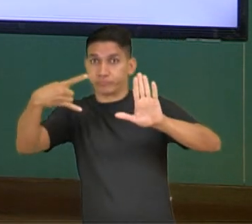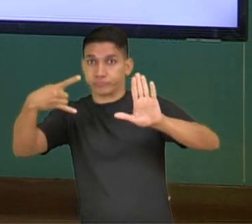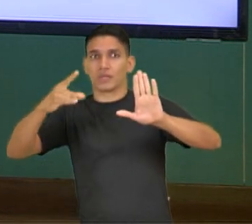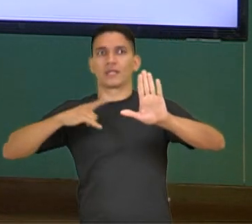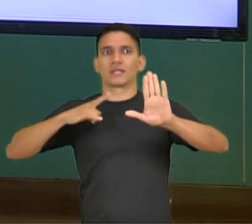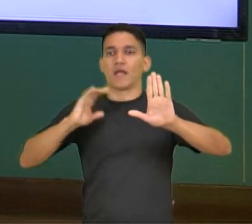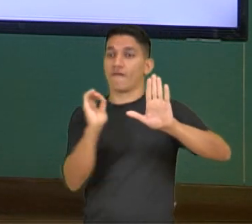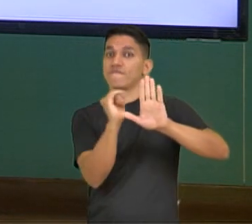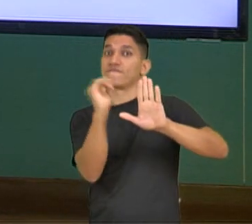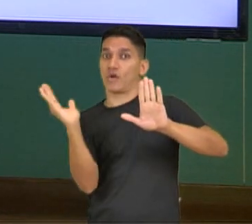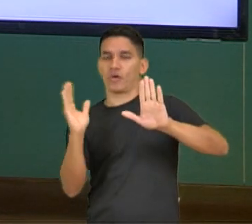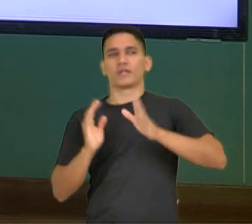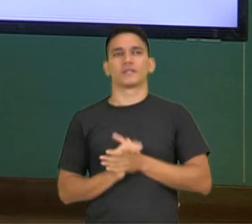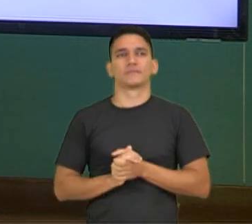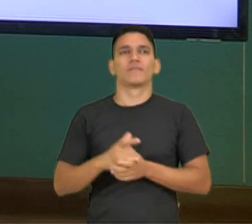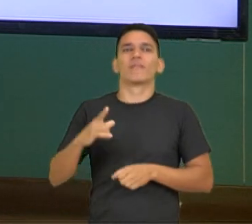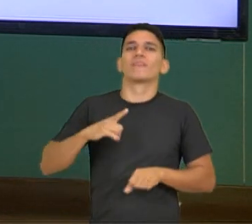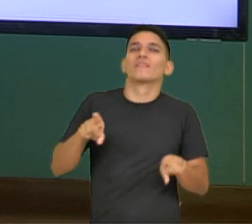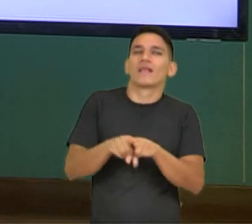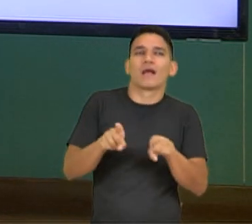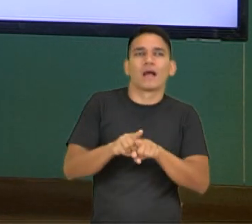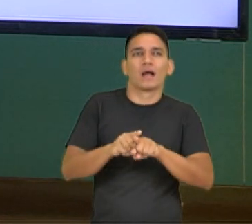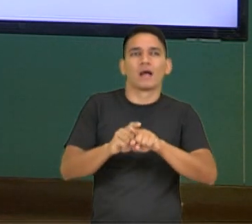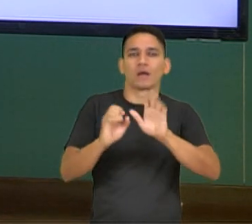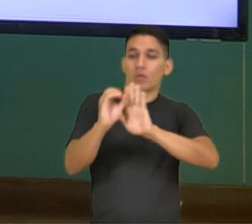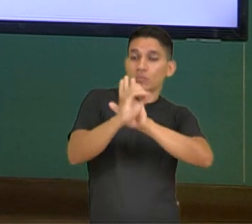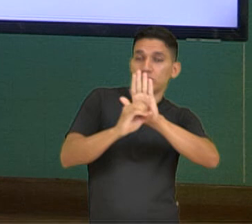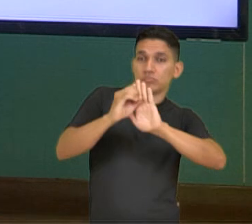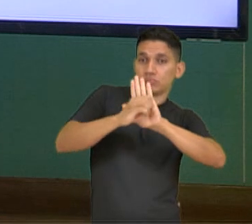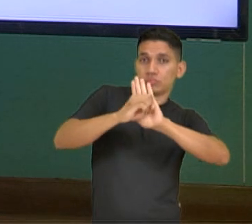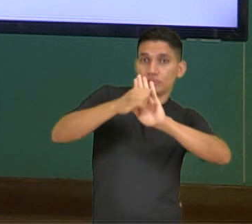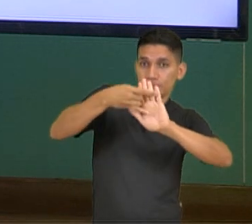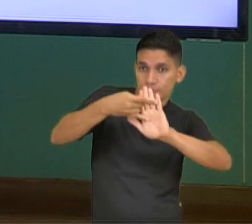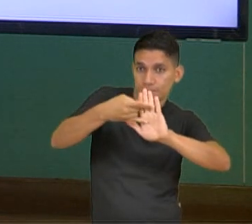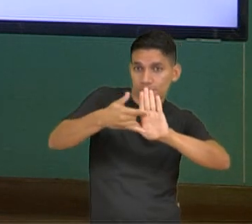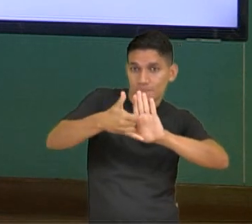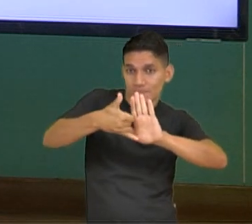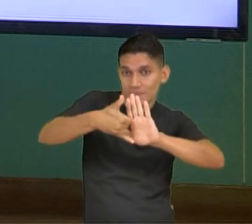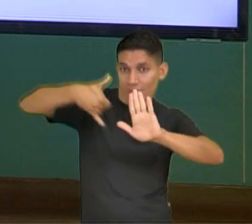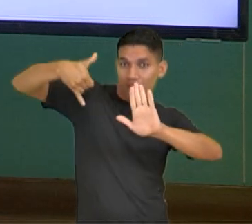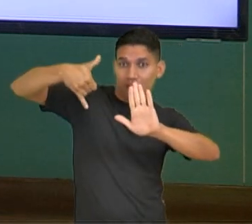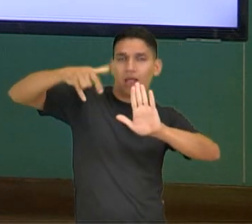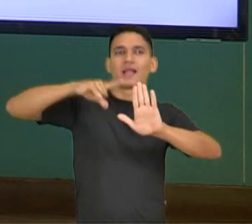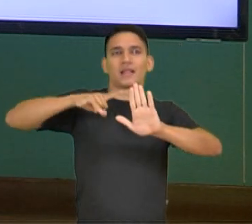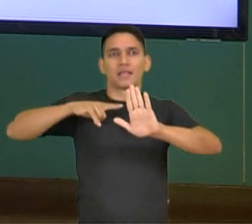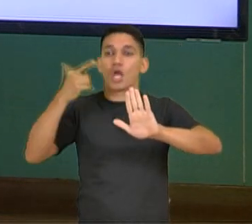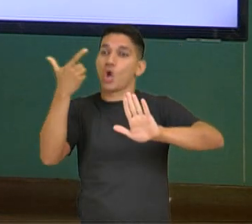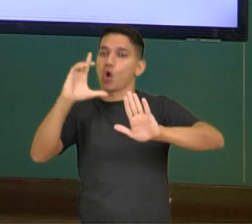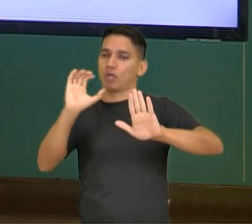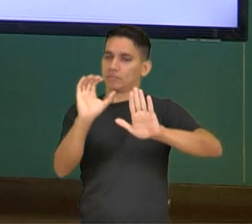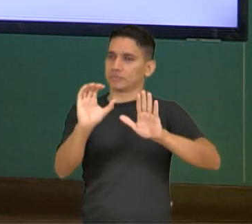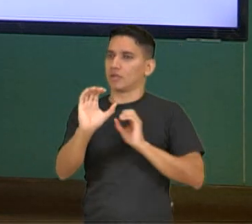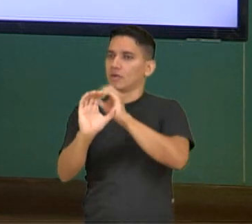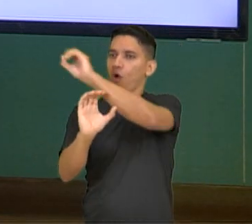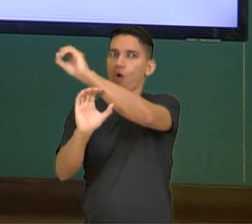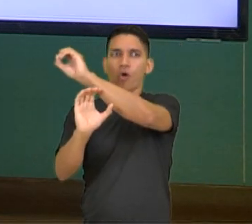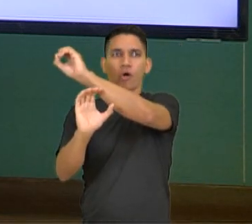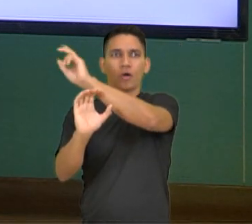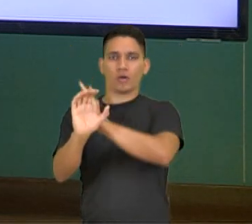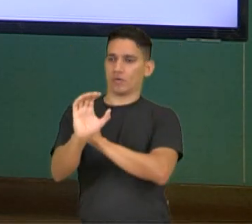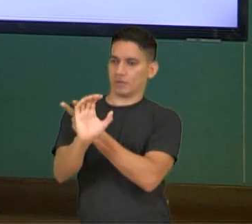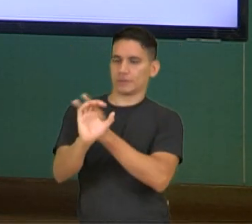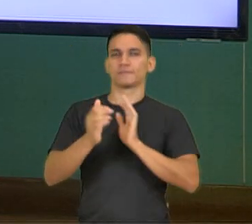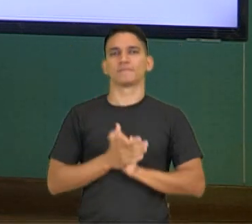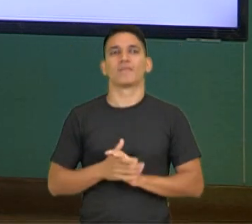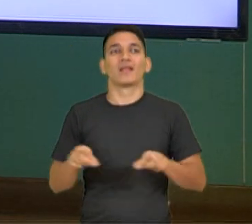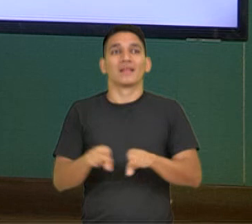fora da cadeia. Aqui nós temos o anel aromático com carbono ligado duplamente com oxigênio ali. Aqui nós